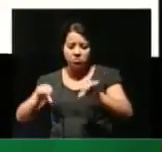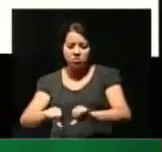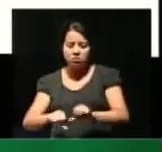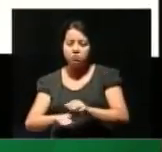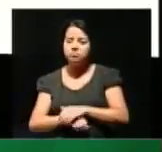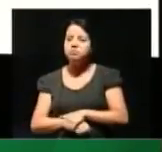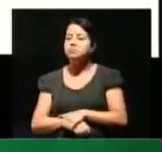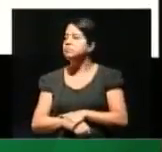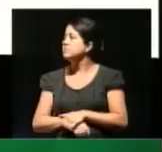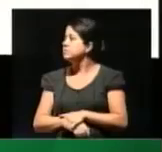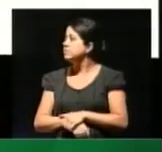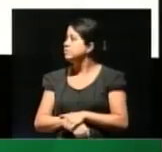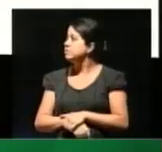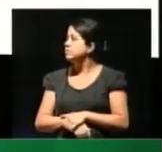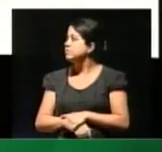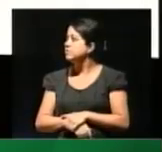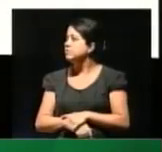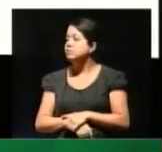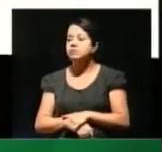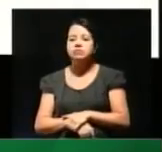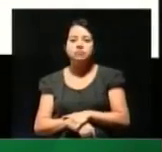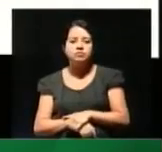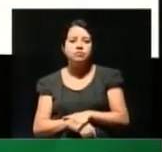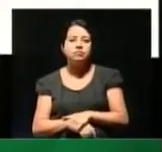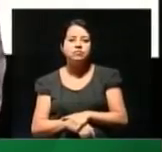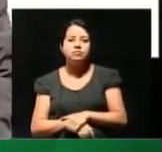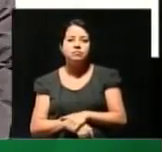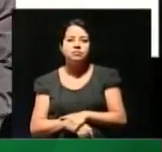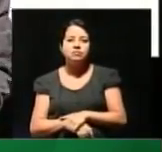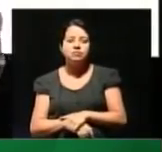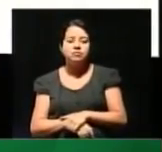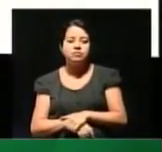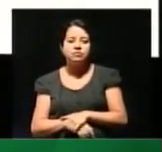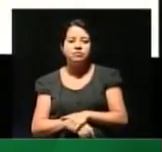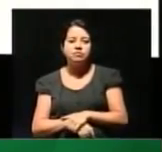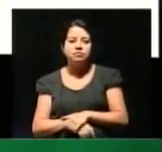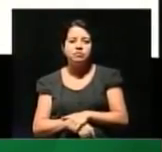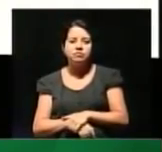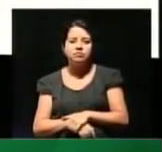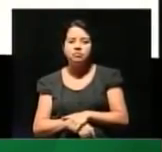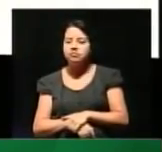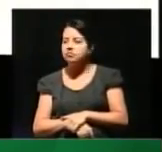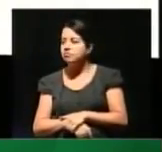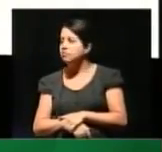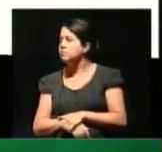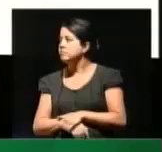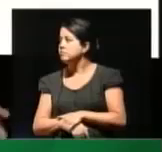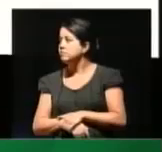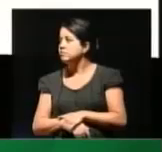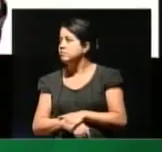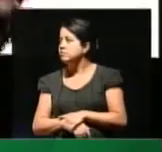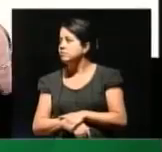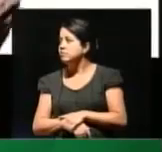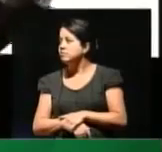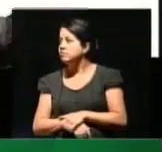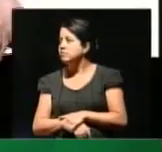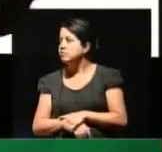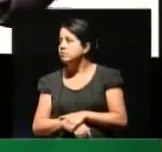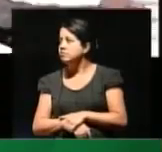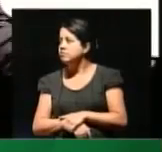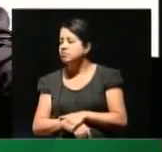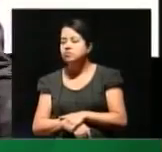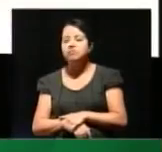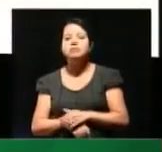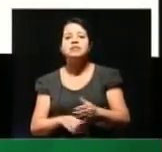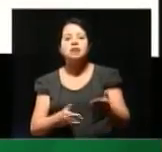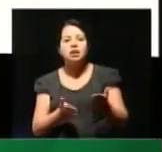terminologia, agora em inglês se fala população-chave, e eles chamam de grupo vulnerável outra coisa. Alguns grupos